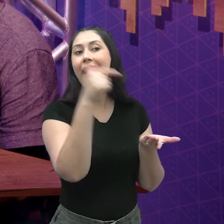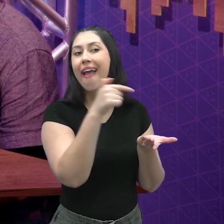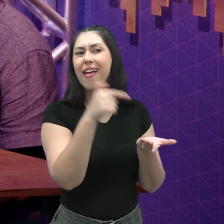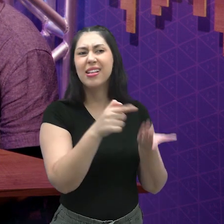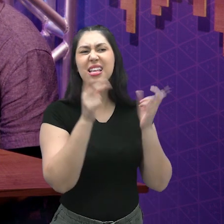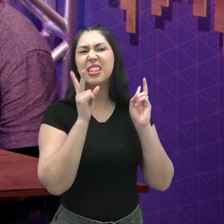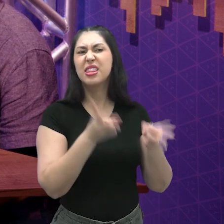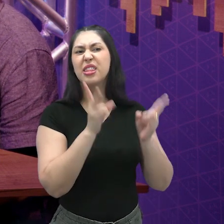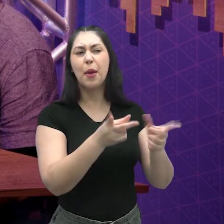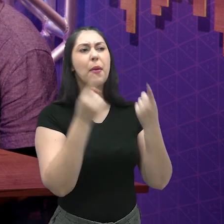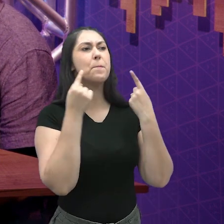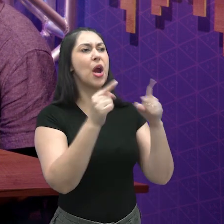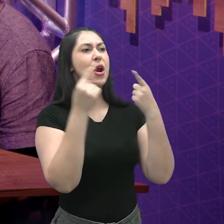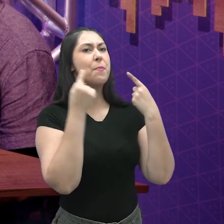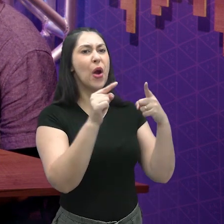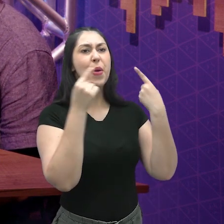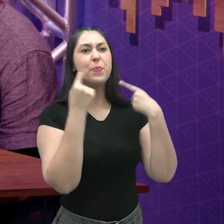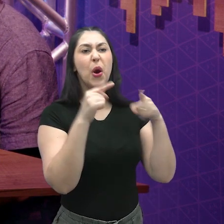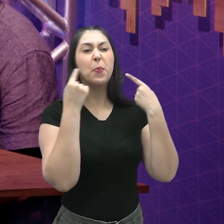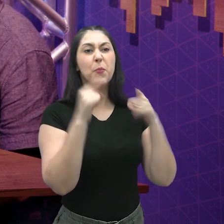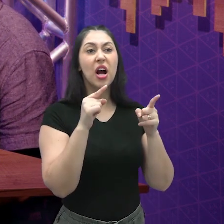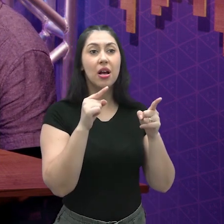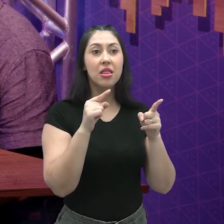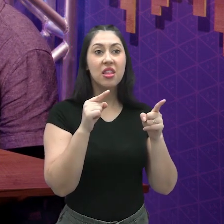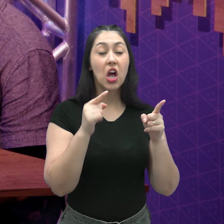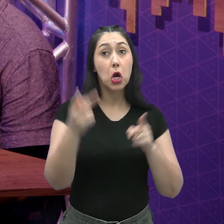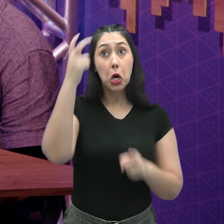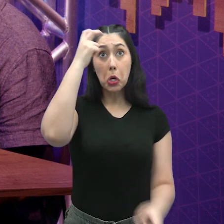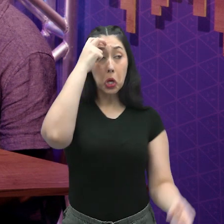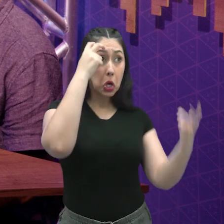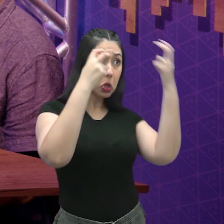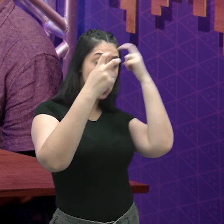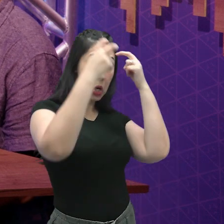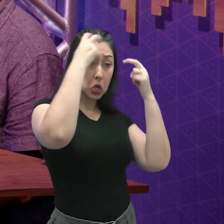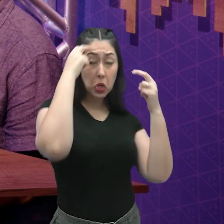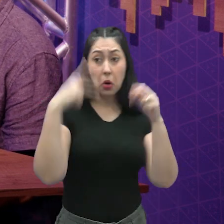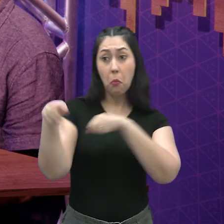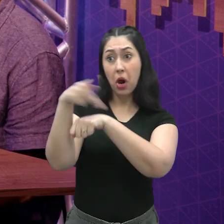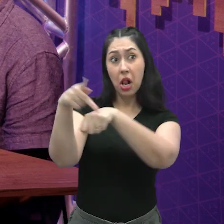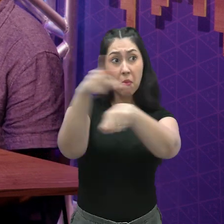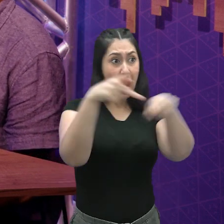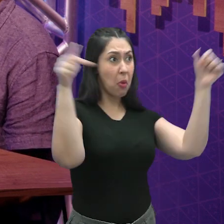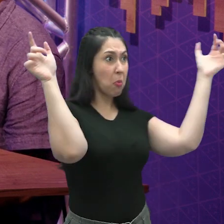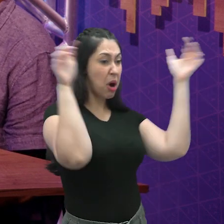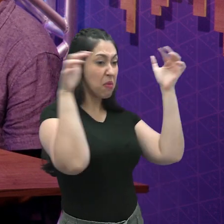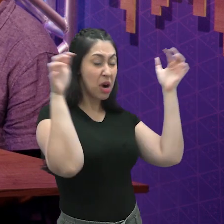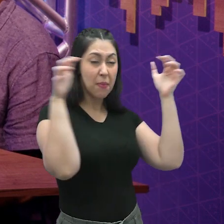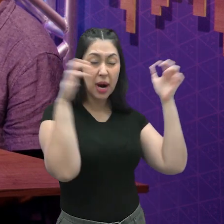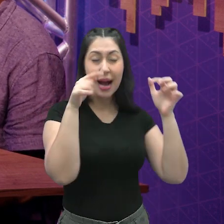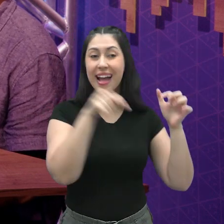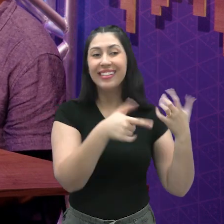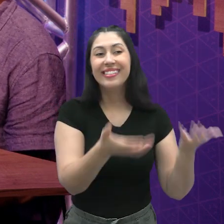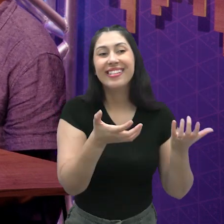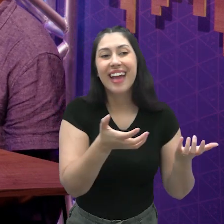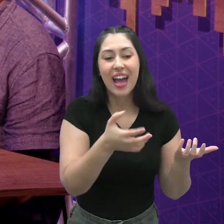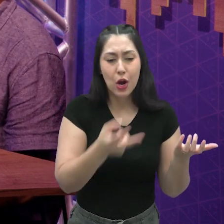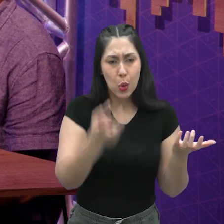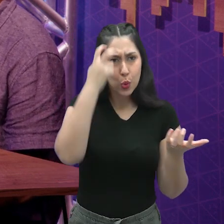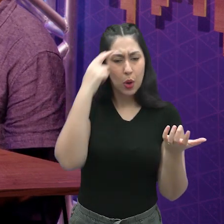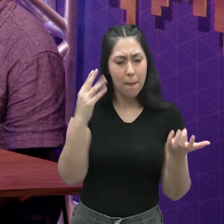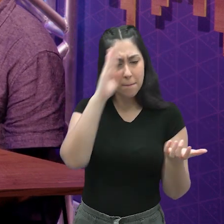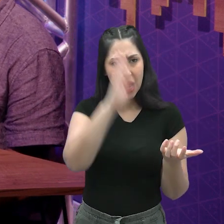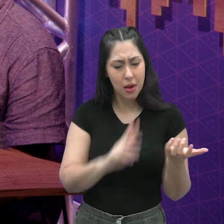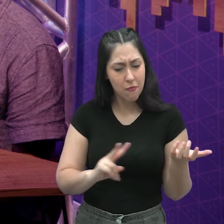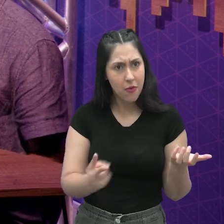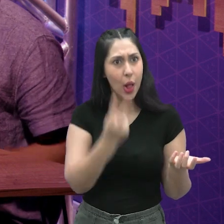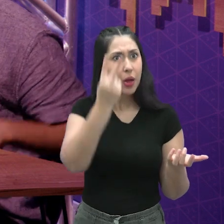grande crítico da internacionalização da cultura. Então surge a música sertaneja para valorizar a cultura brasileira.